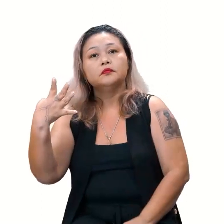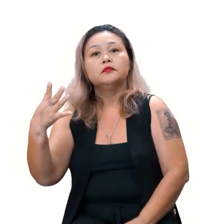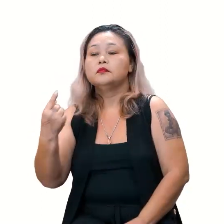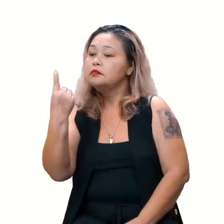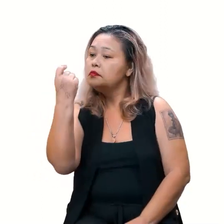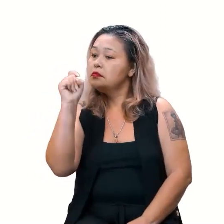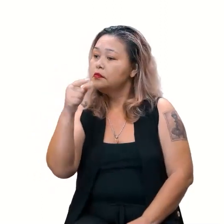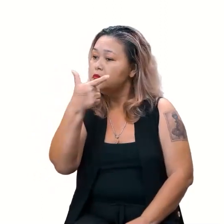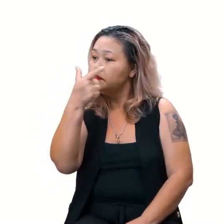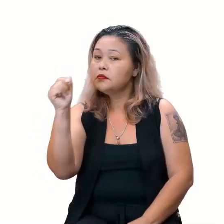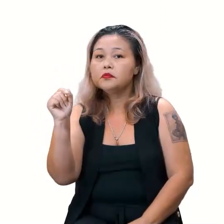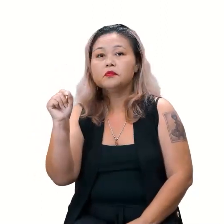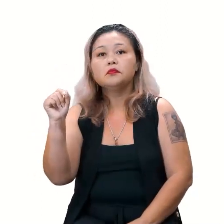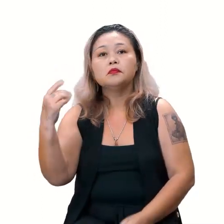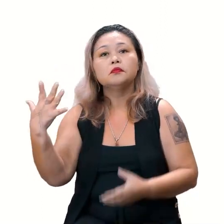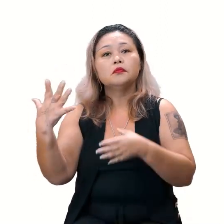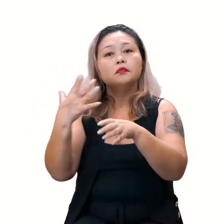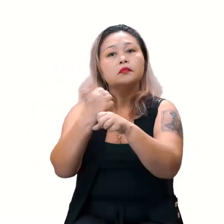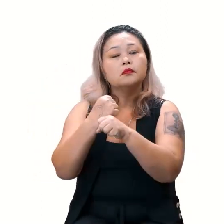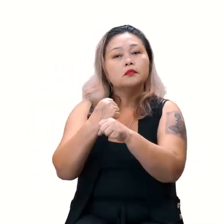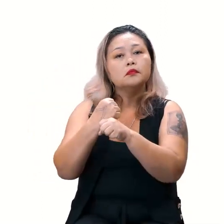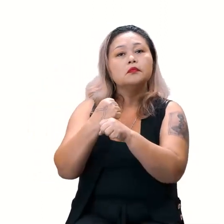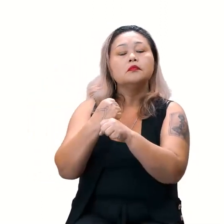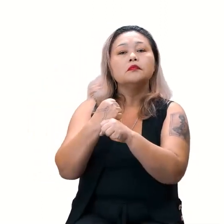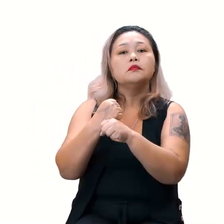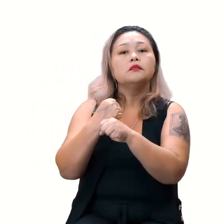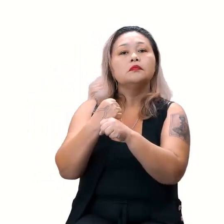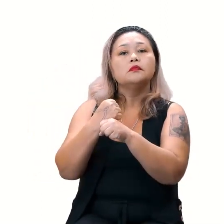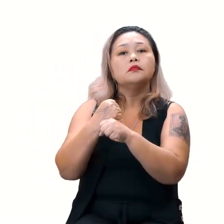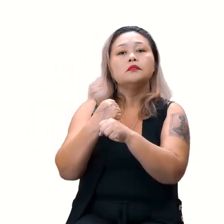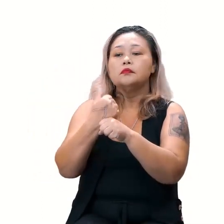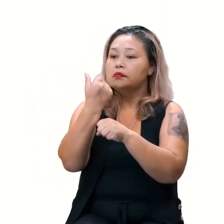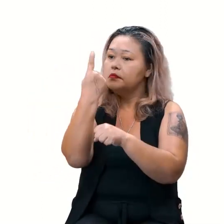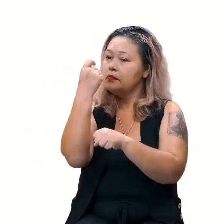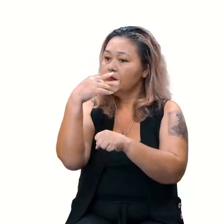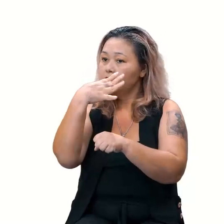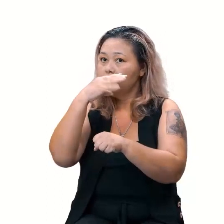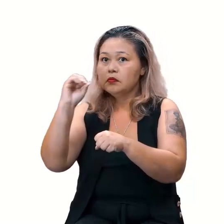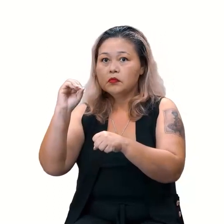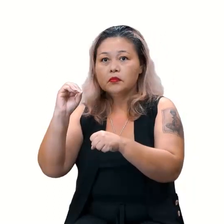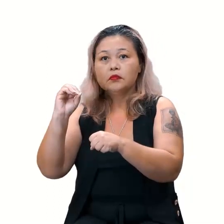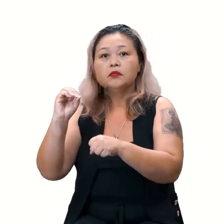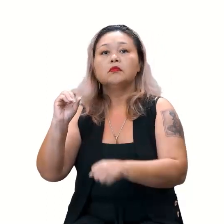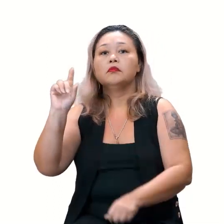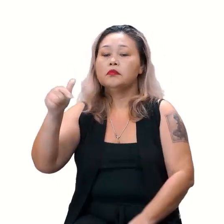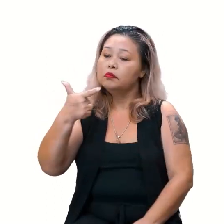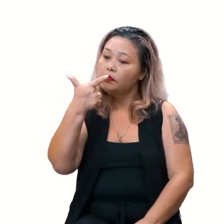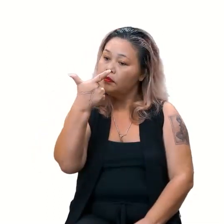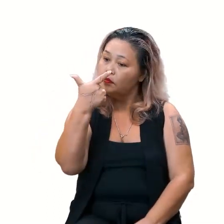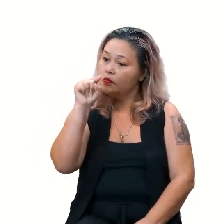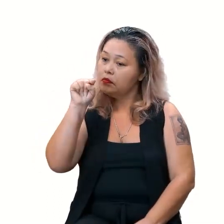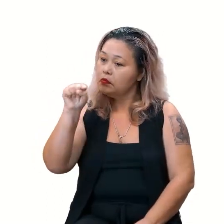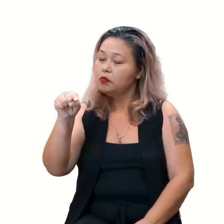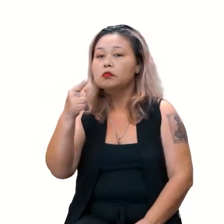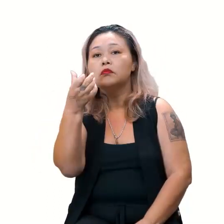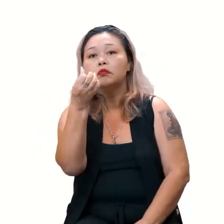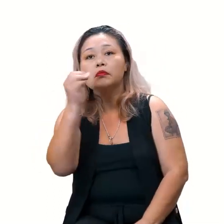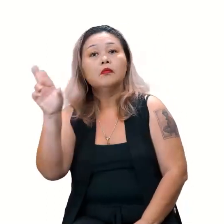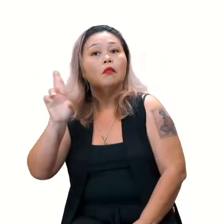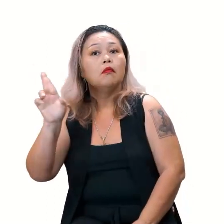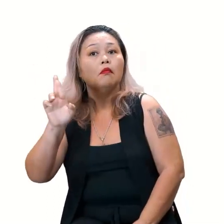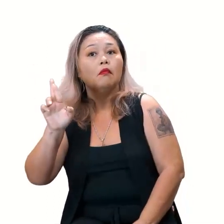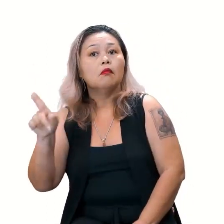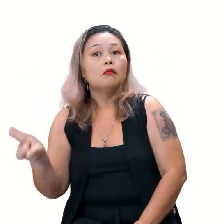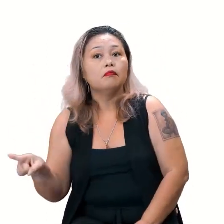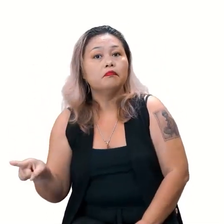3 vezes 4, 12, acrescenta 2 zeros, 1.200, mais 1.400, ficamos com 2.600, né? Olha que